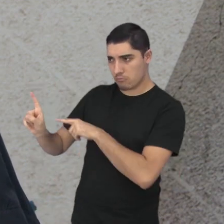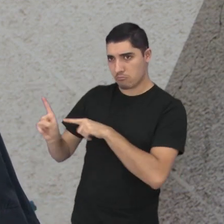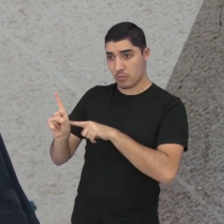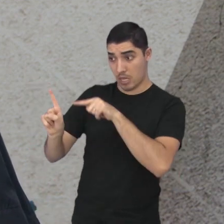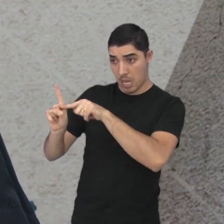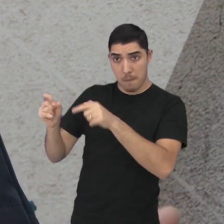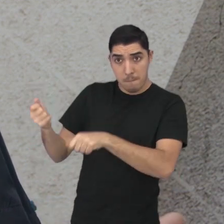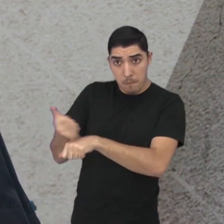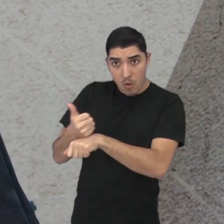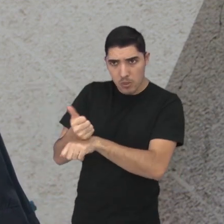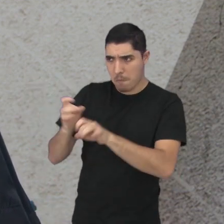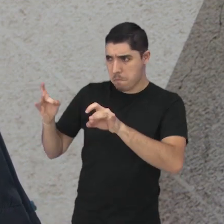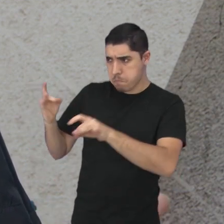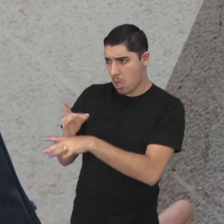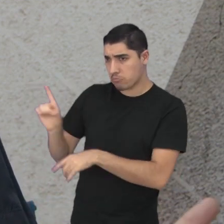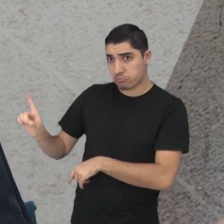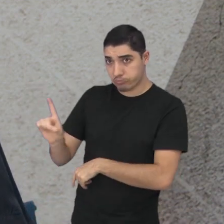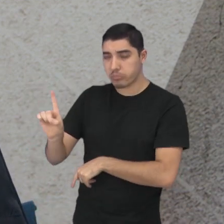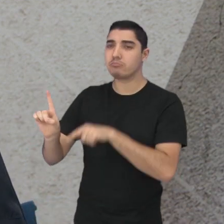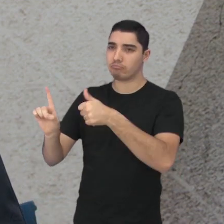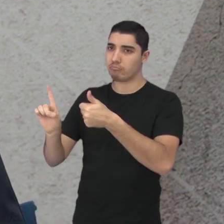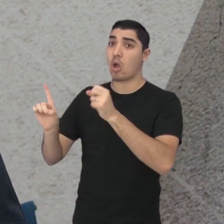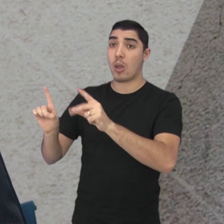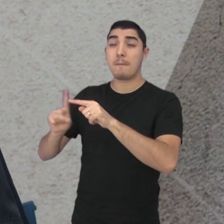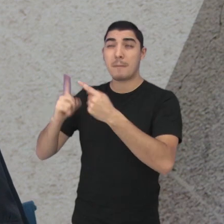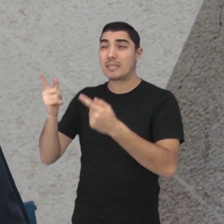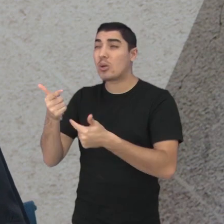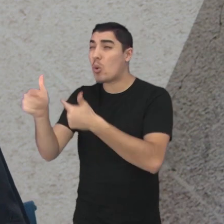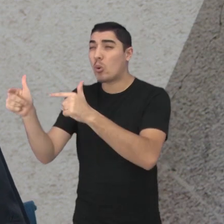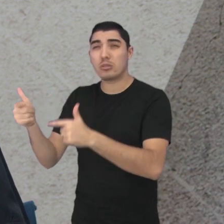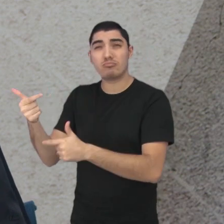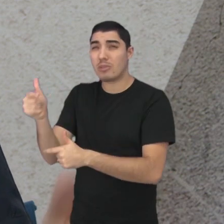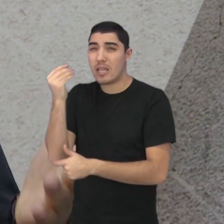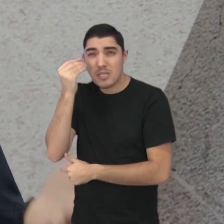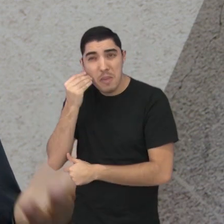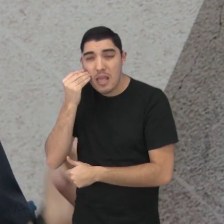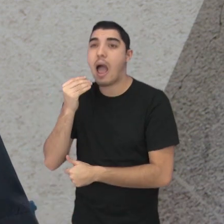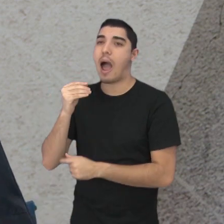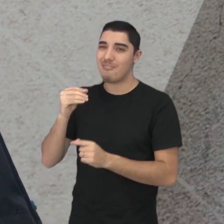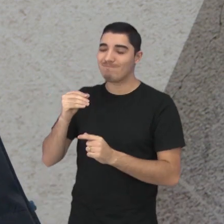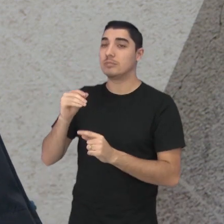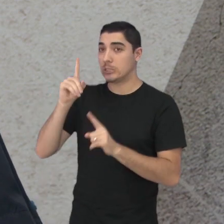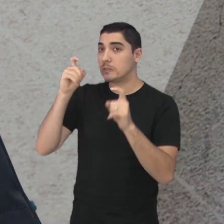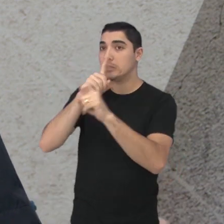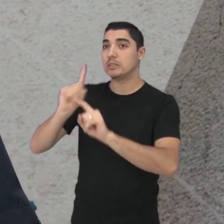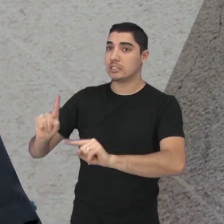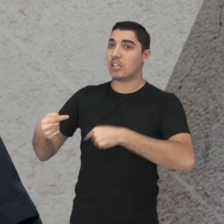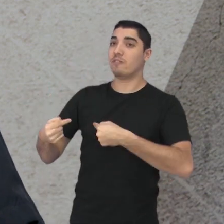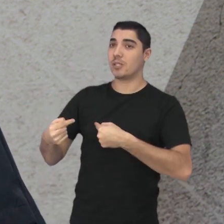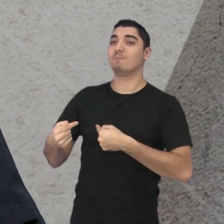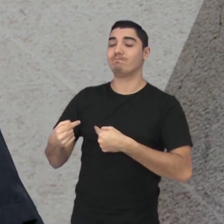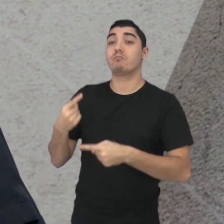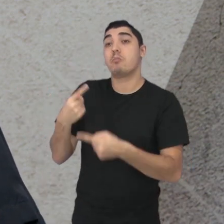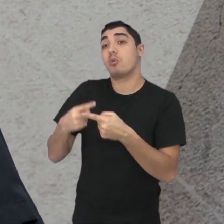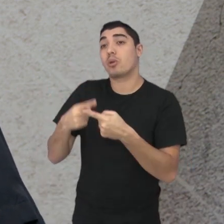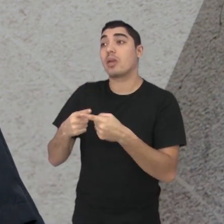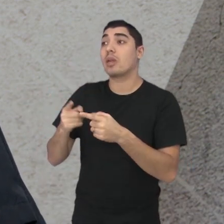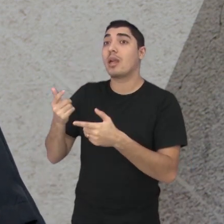trabalhar, acaba se tornando um desafio para as empresas de desenvolvimento de jogos, principalmente encontrar um bom profissional.